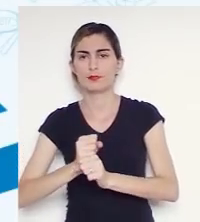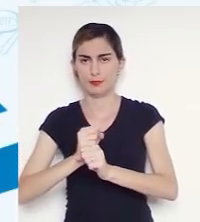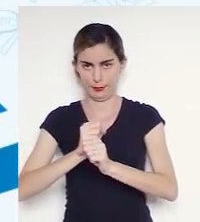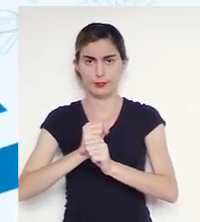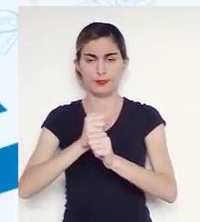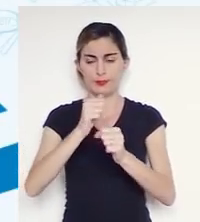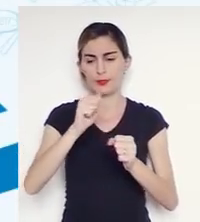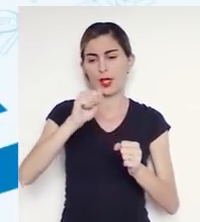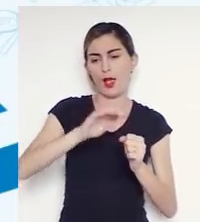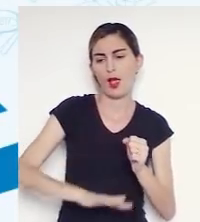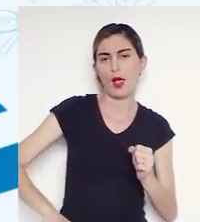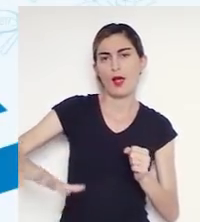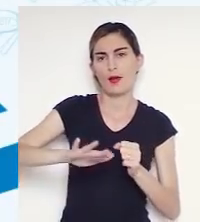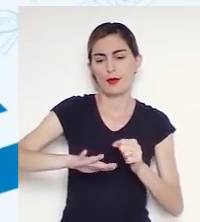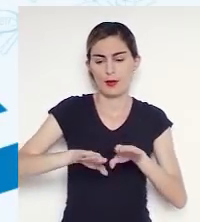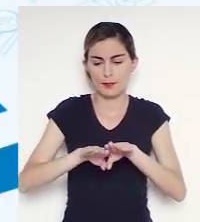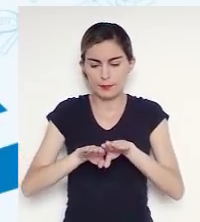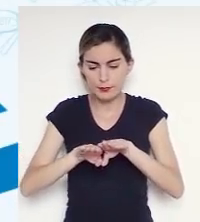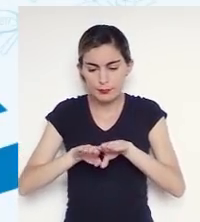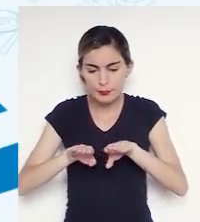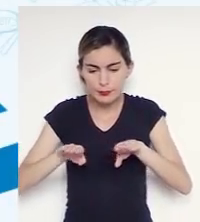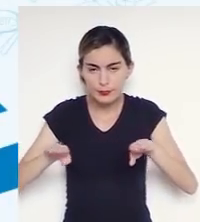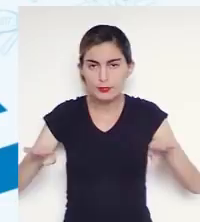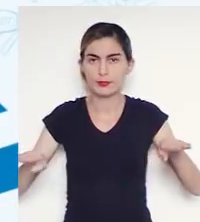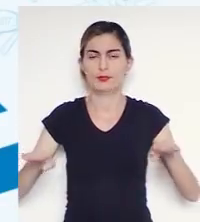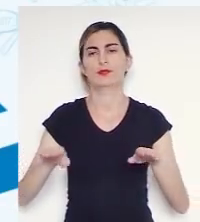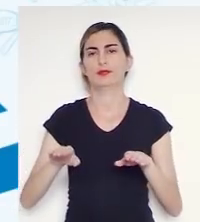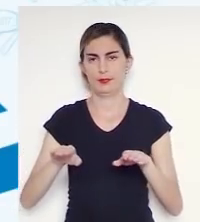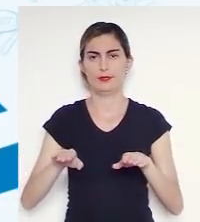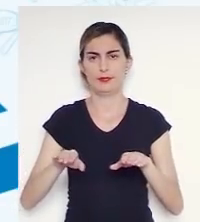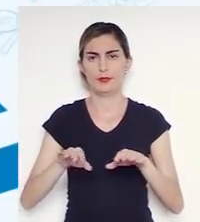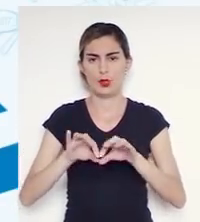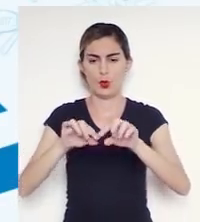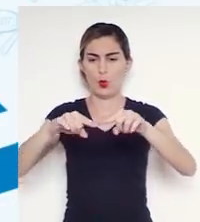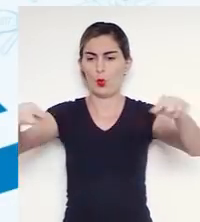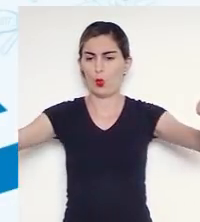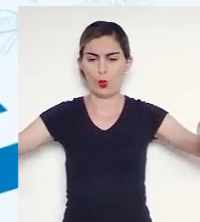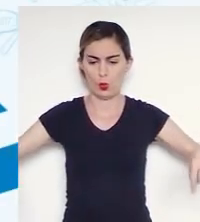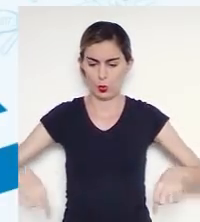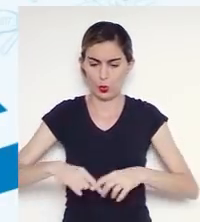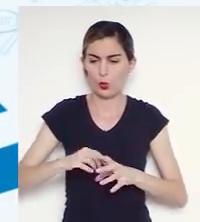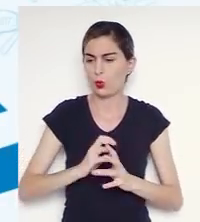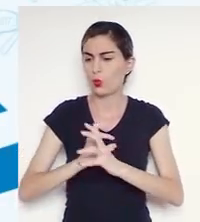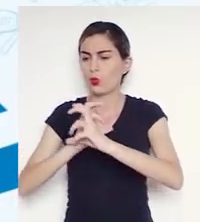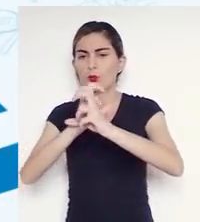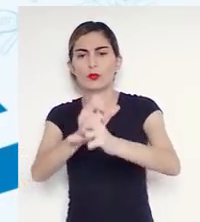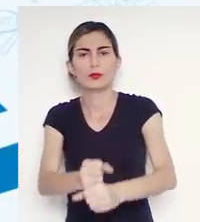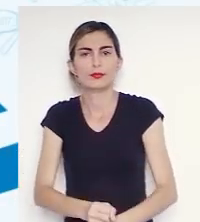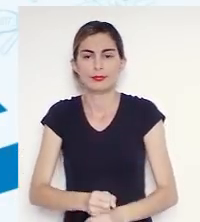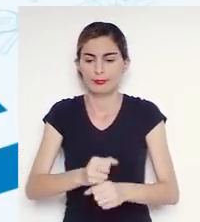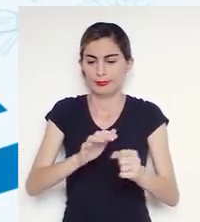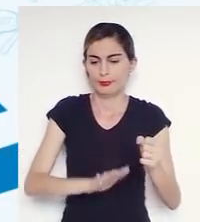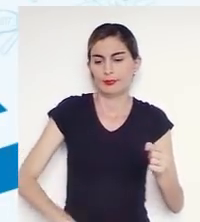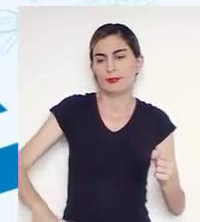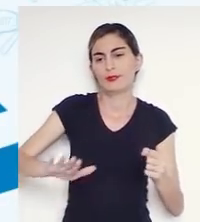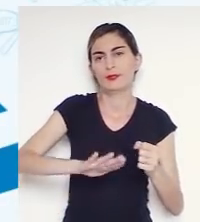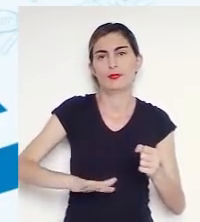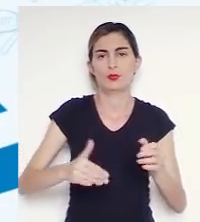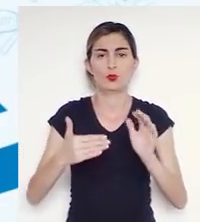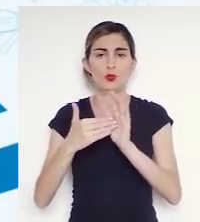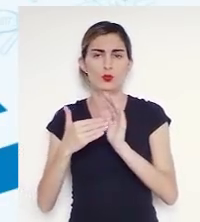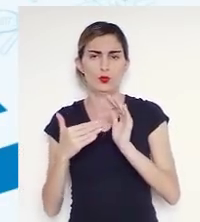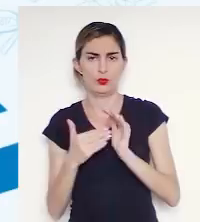A área tem a ver com superfícies. É o metro quadrado, a unidade fundamental. E